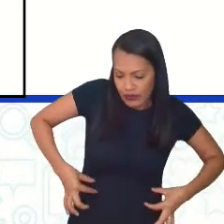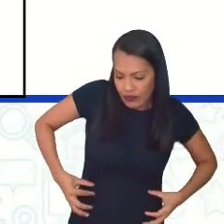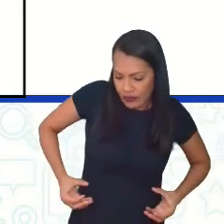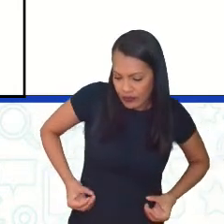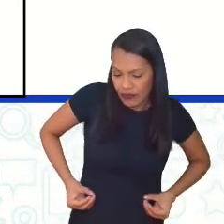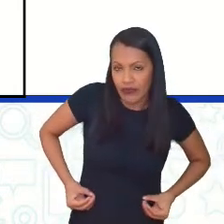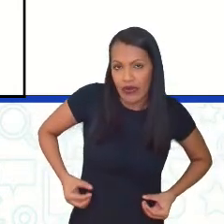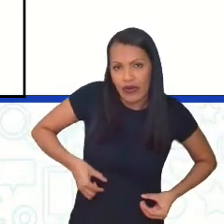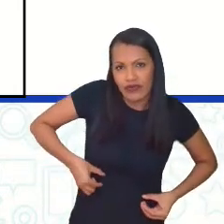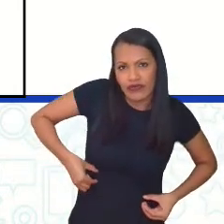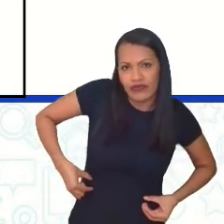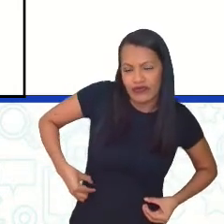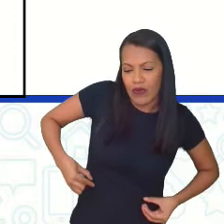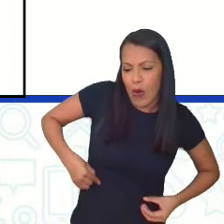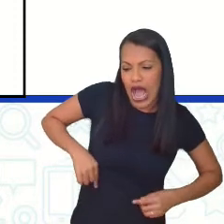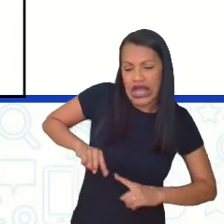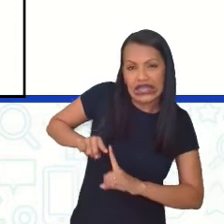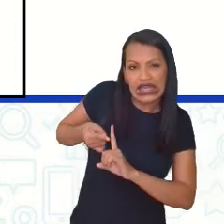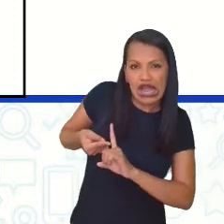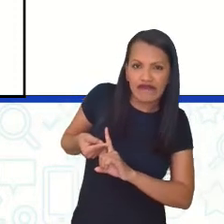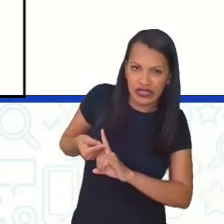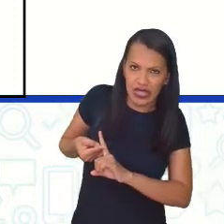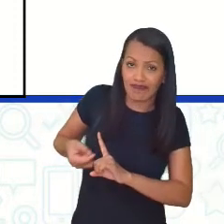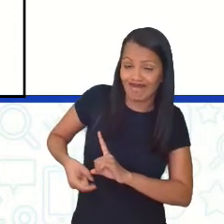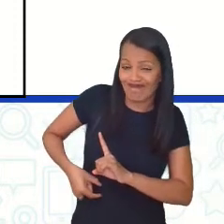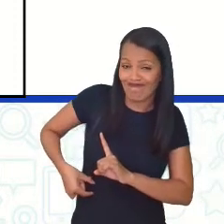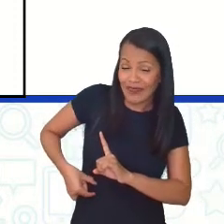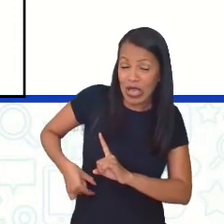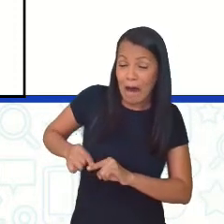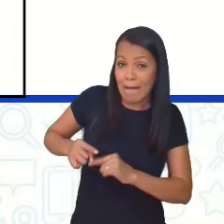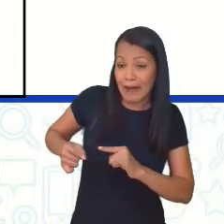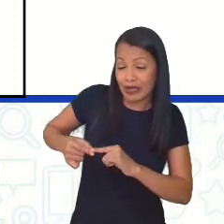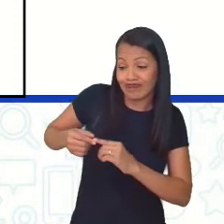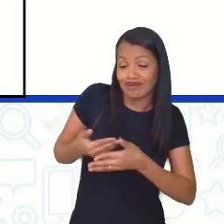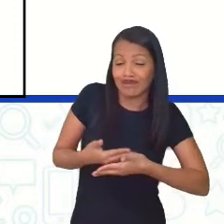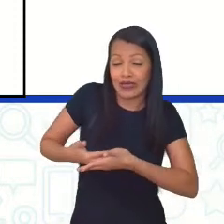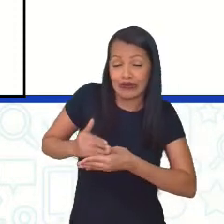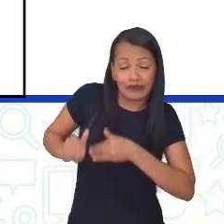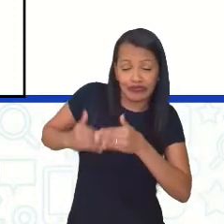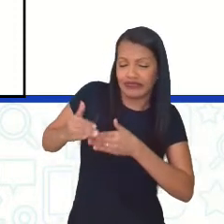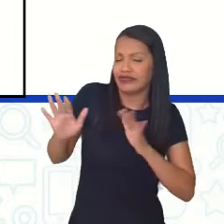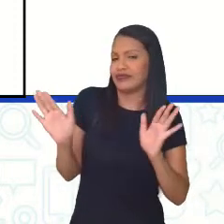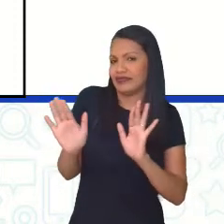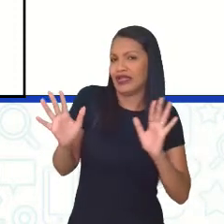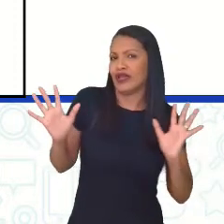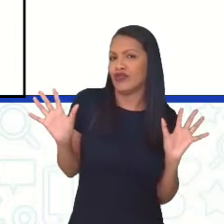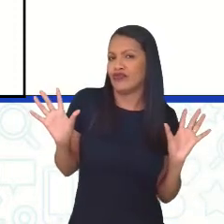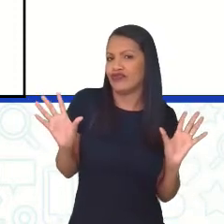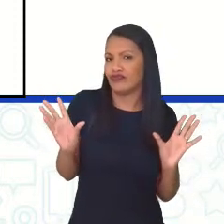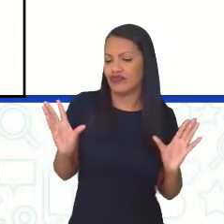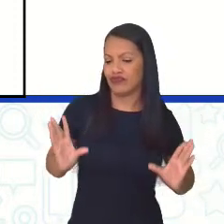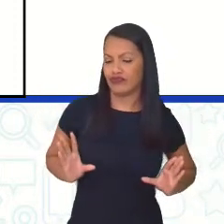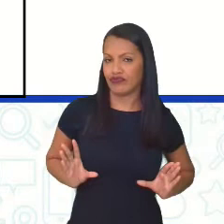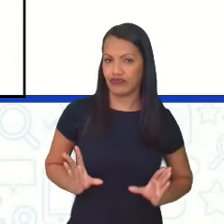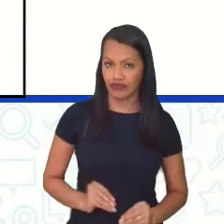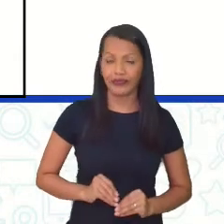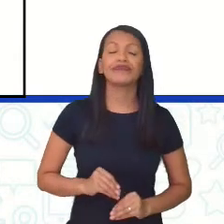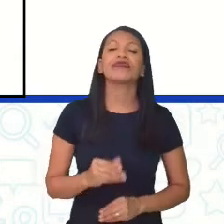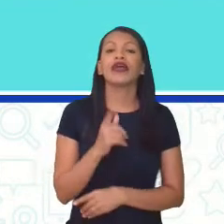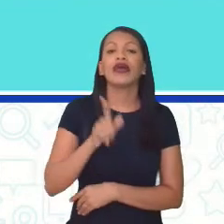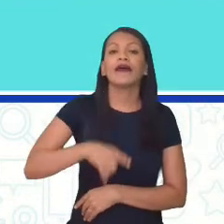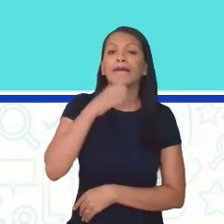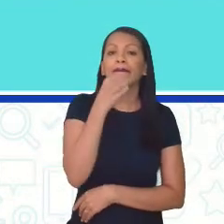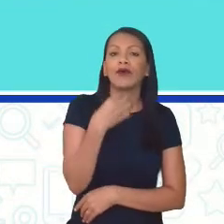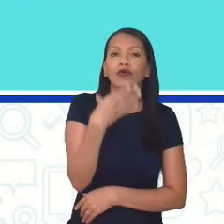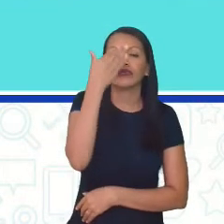realmente conversar. Isso não quer dizer que todo mundo vai ter essas desvantagens, viu, gente? Mas é bom saber. E muitas mulheres